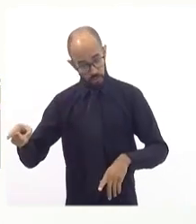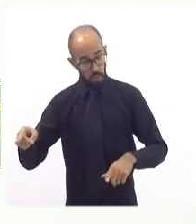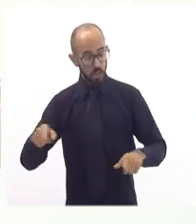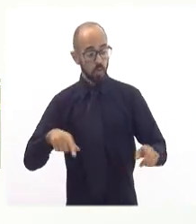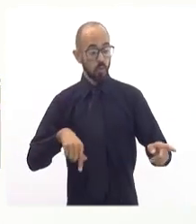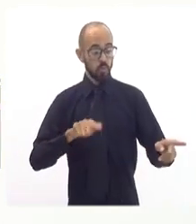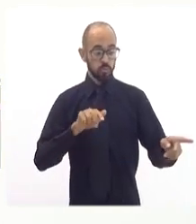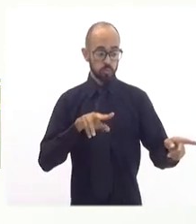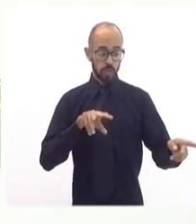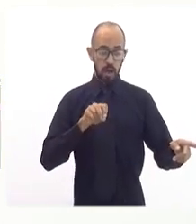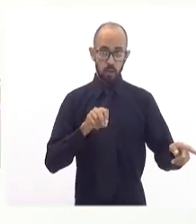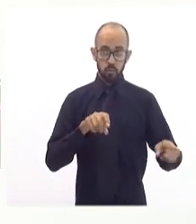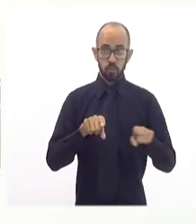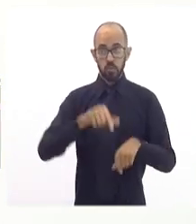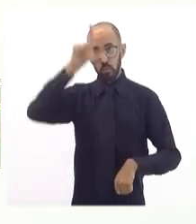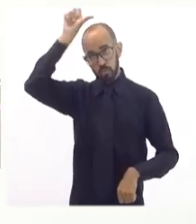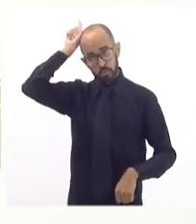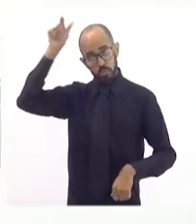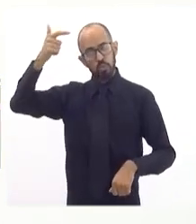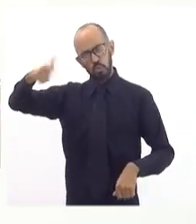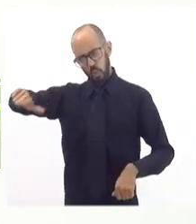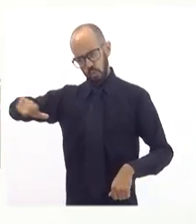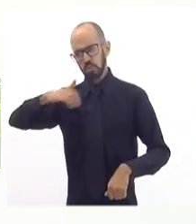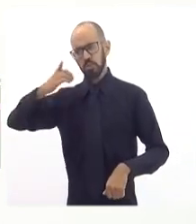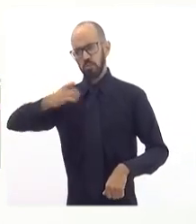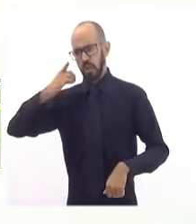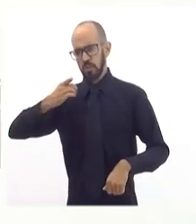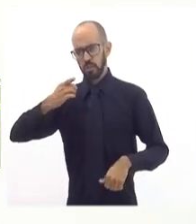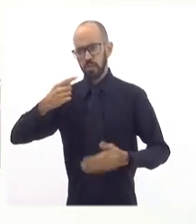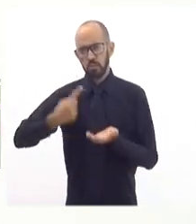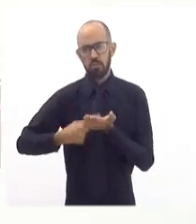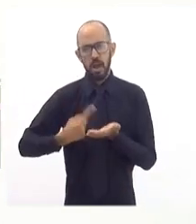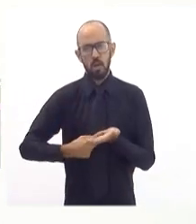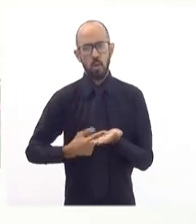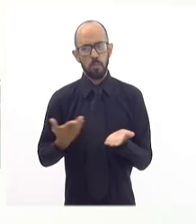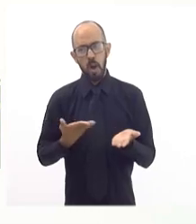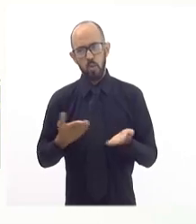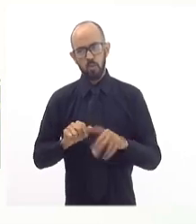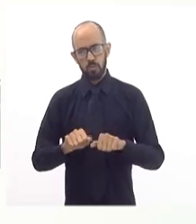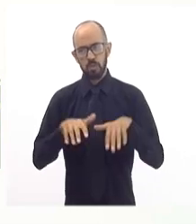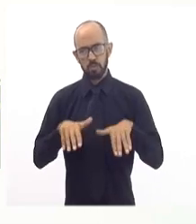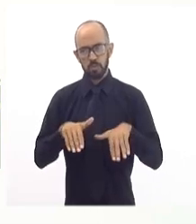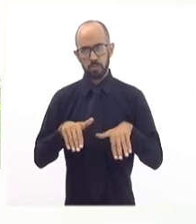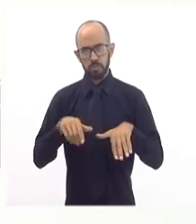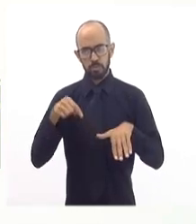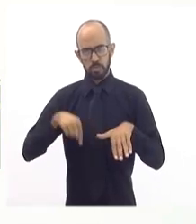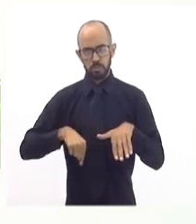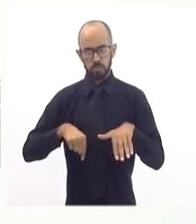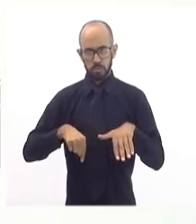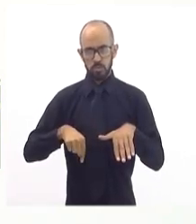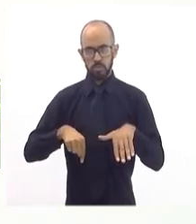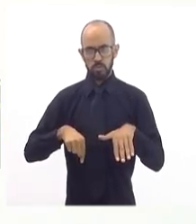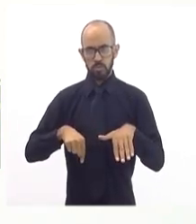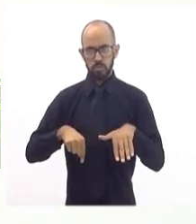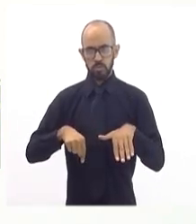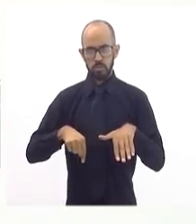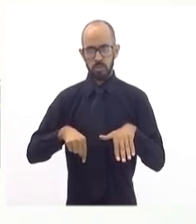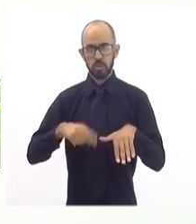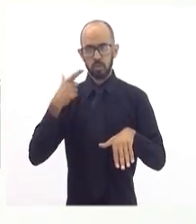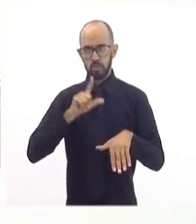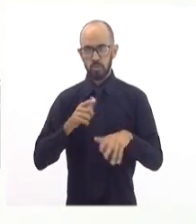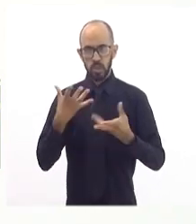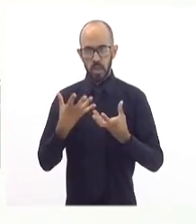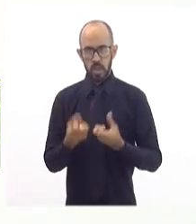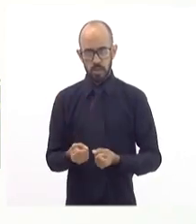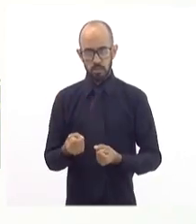Gustavo deputados Paulo hoje que cortado também e conseguimos marcar a data de hoje para esse auditório aqui para que pudesse já acomodar todas as